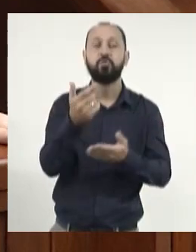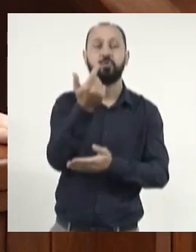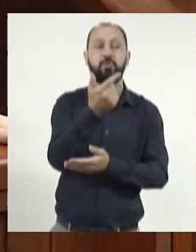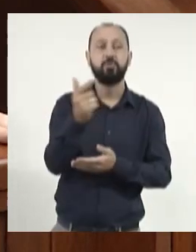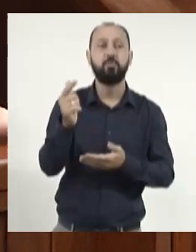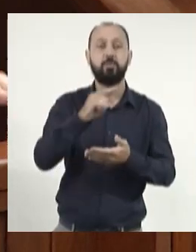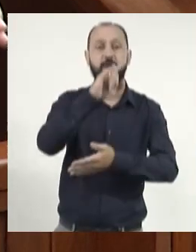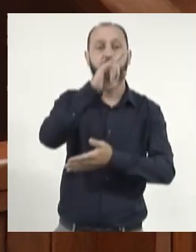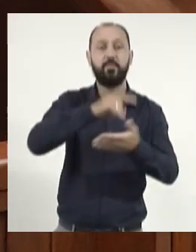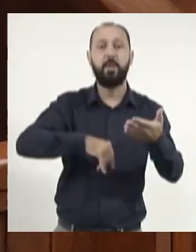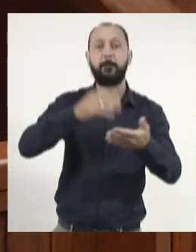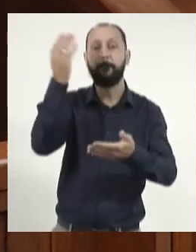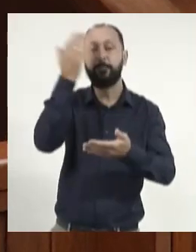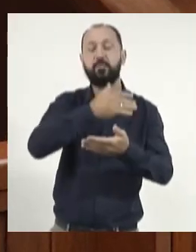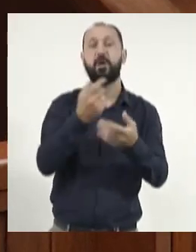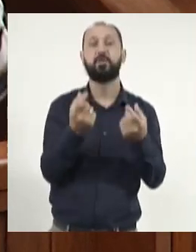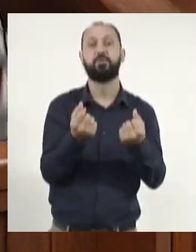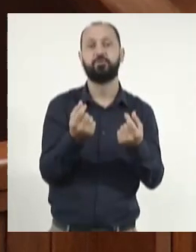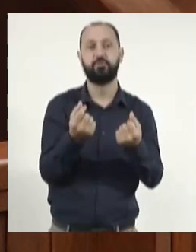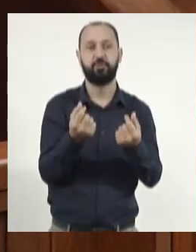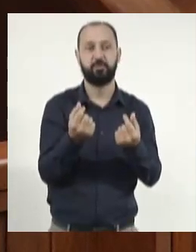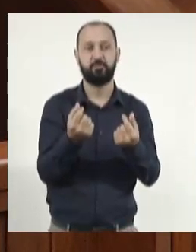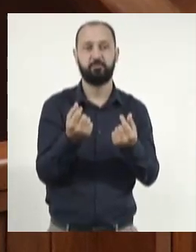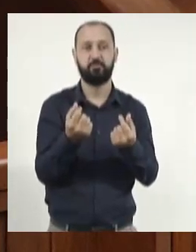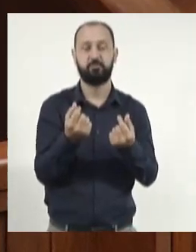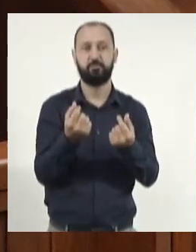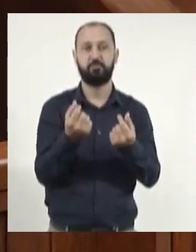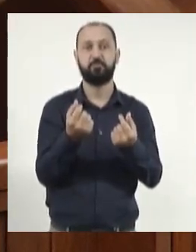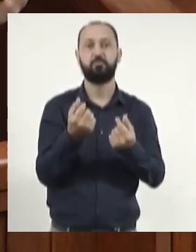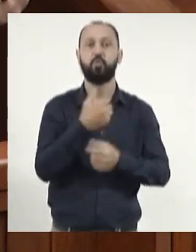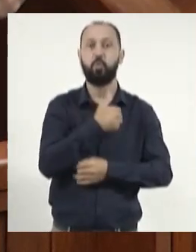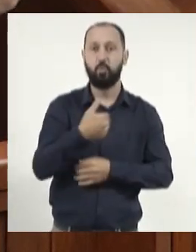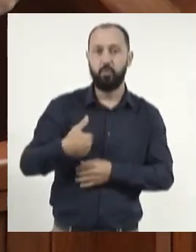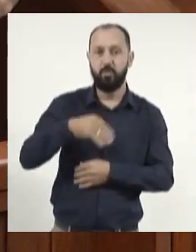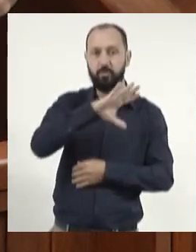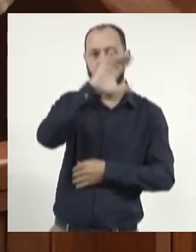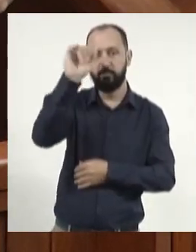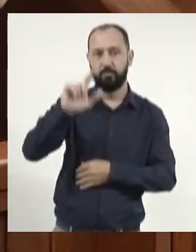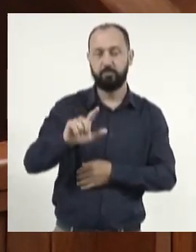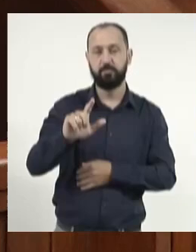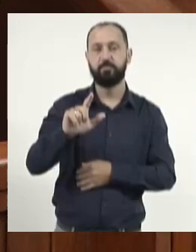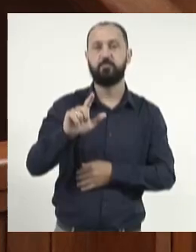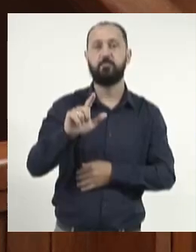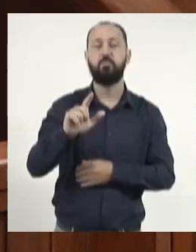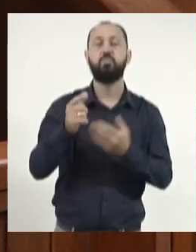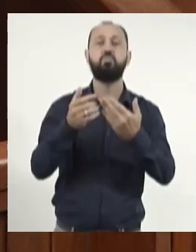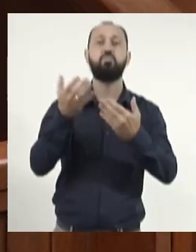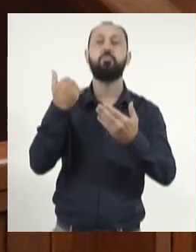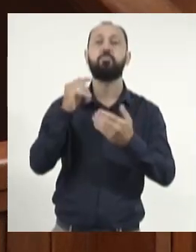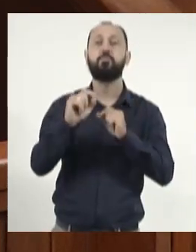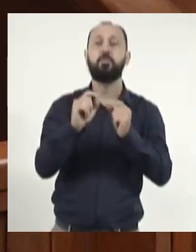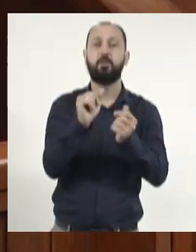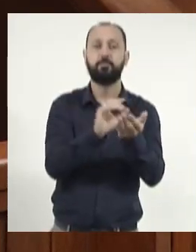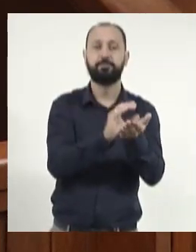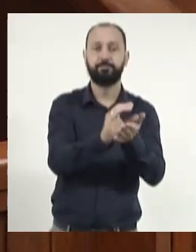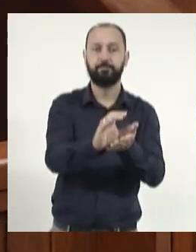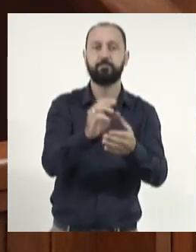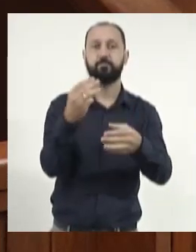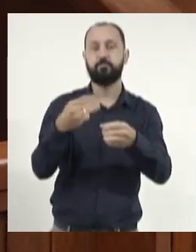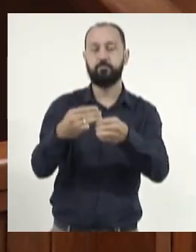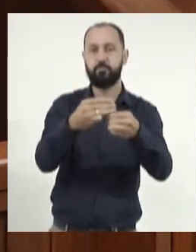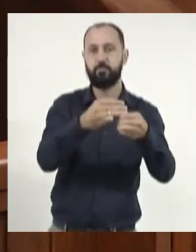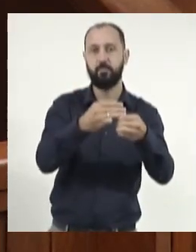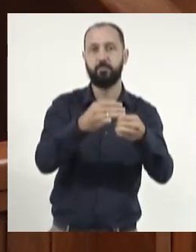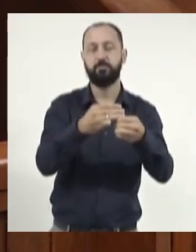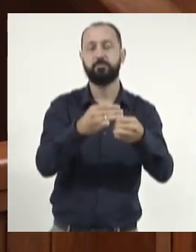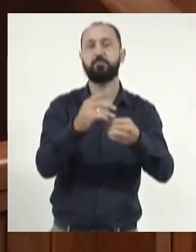uma prestação de contas desse recurso que o governo de Mato Grosso do Sul, à época, repassou ao município de